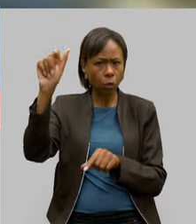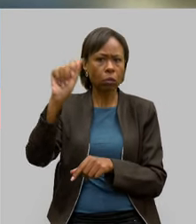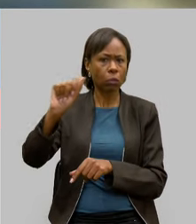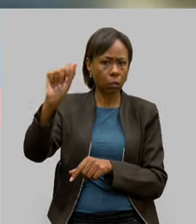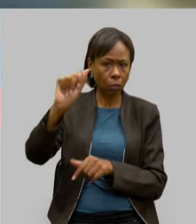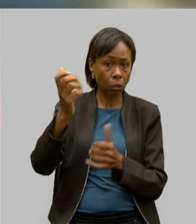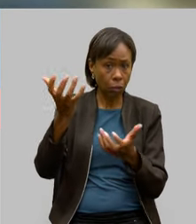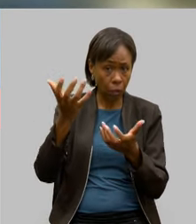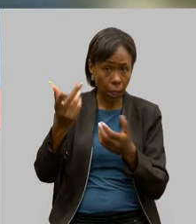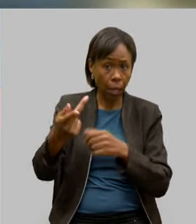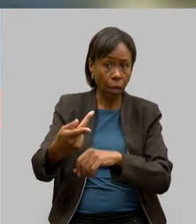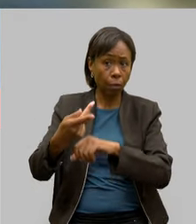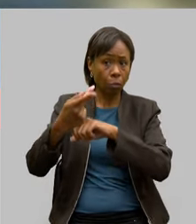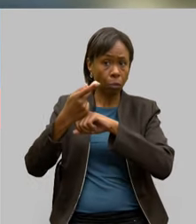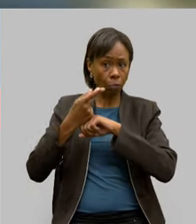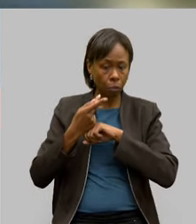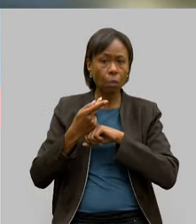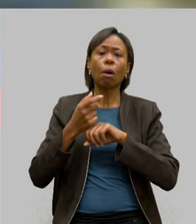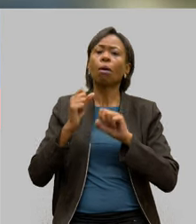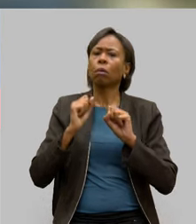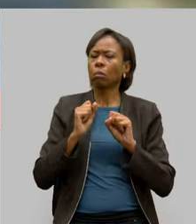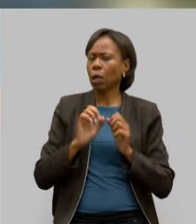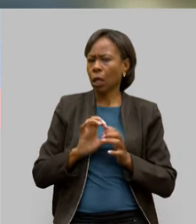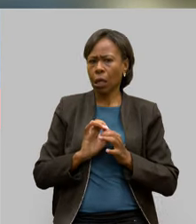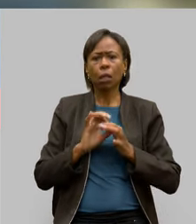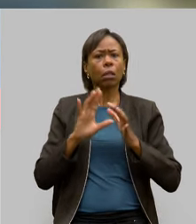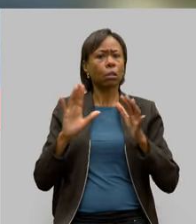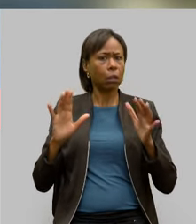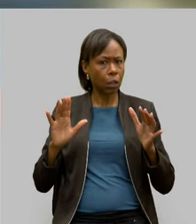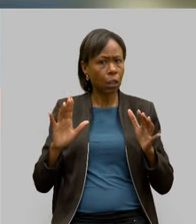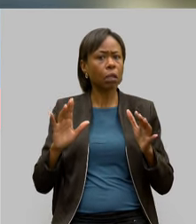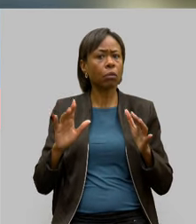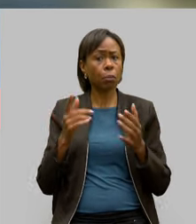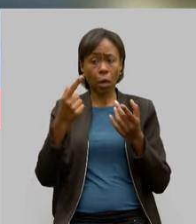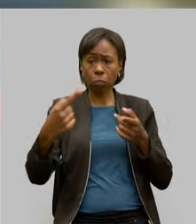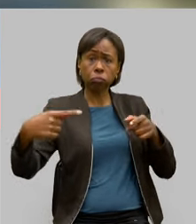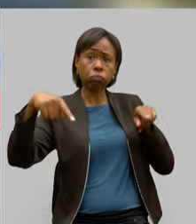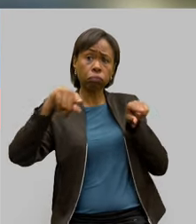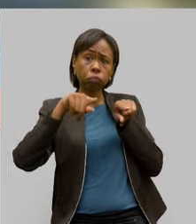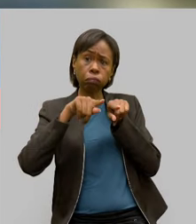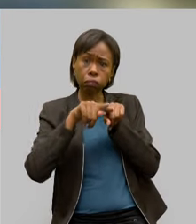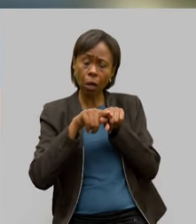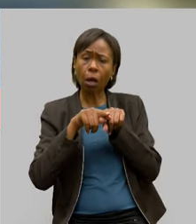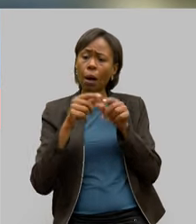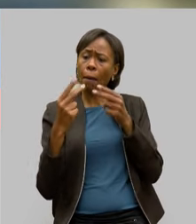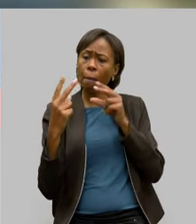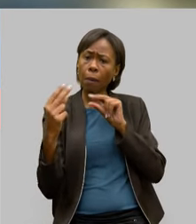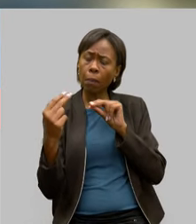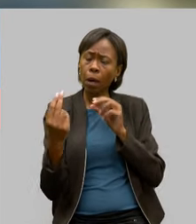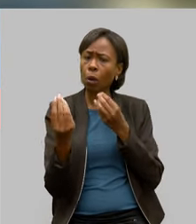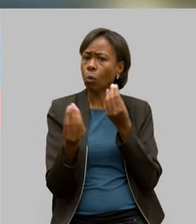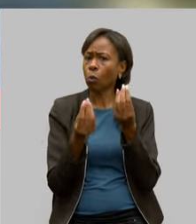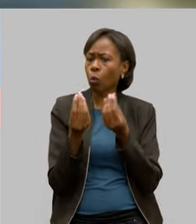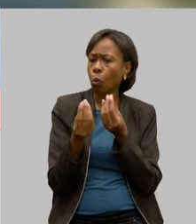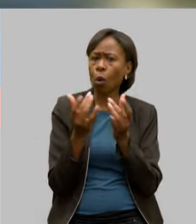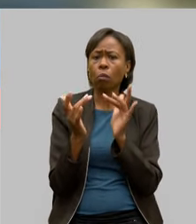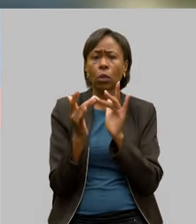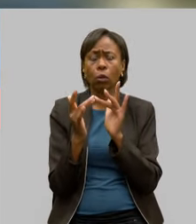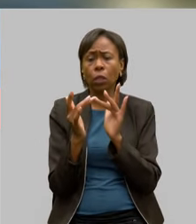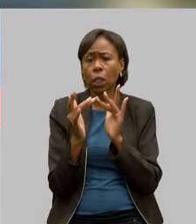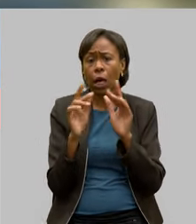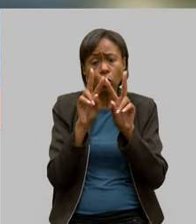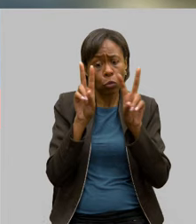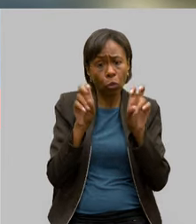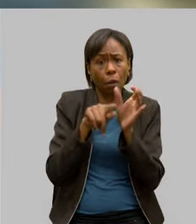procurar nós estamos aqui disponíveis para fazer convênios pra gente poder conversar sobre esse tipo de pesquisa com